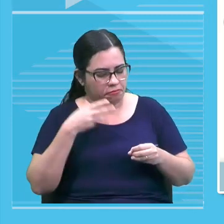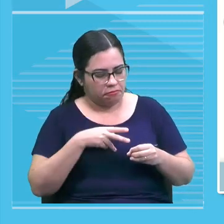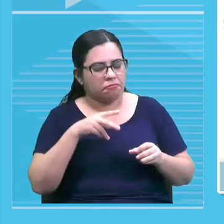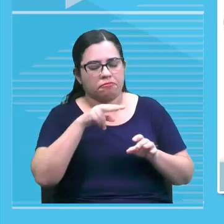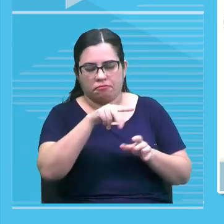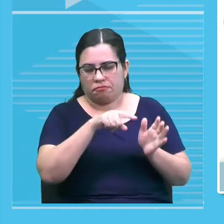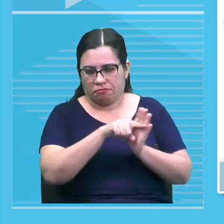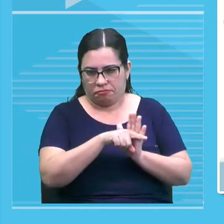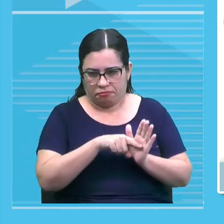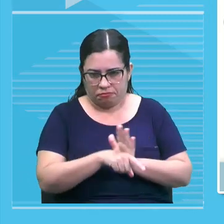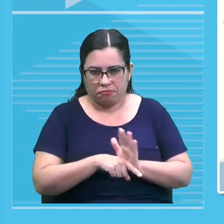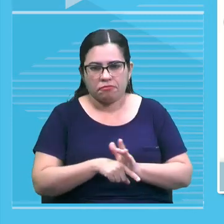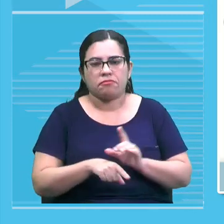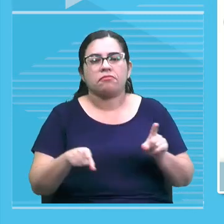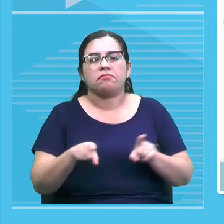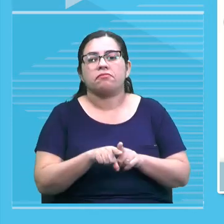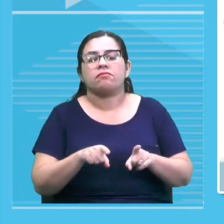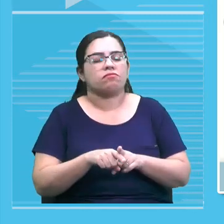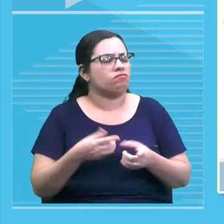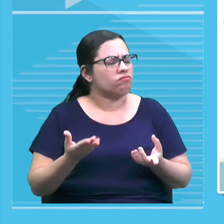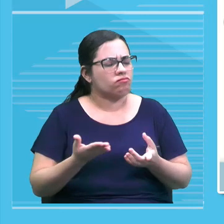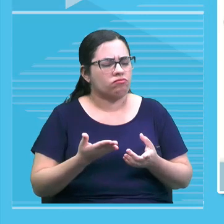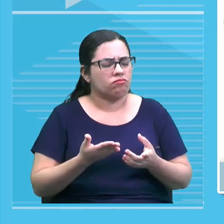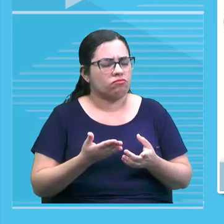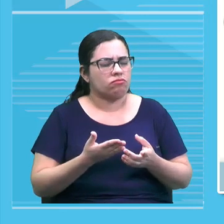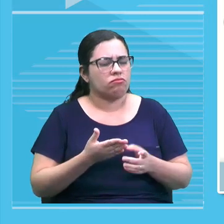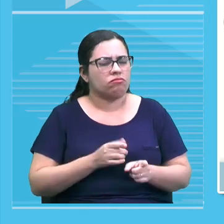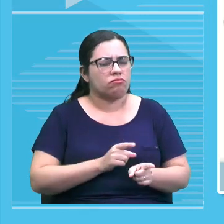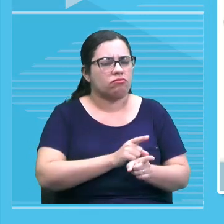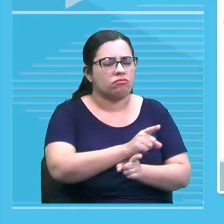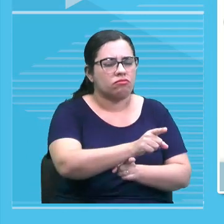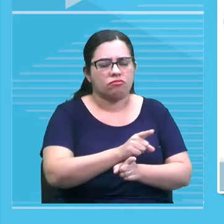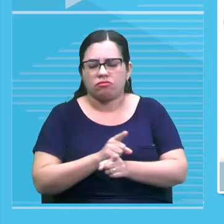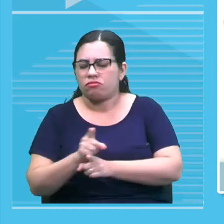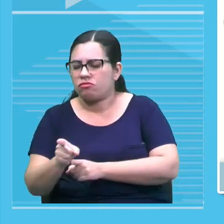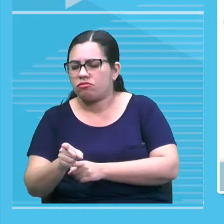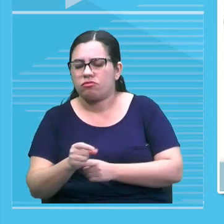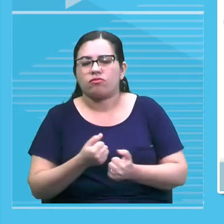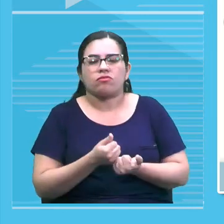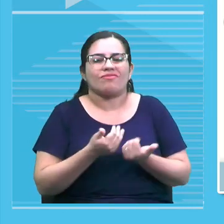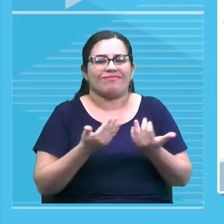e vou olhar para onde a onda se move